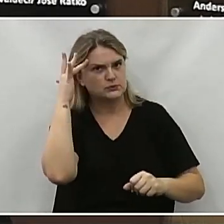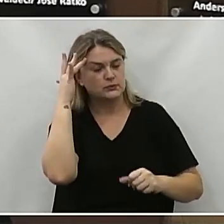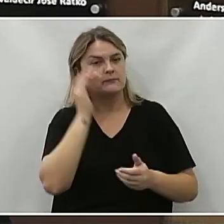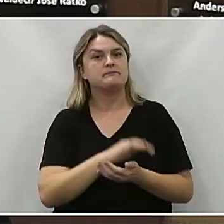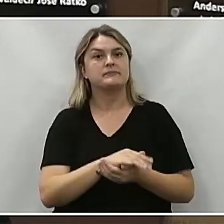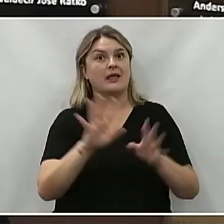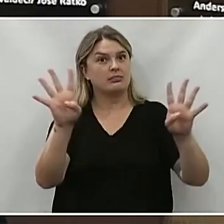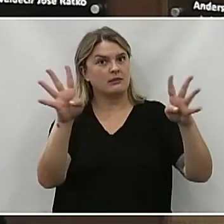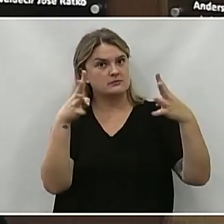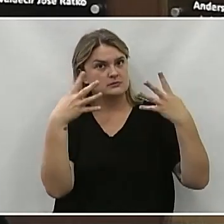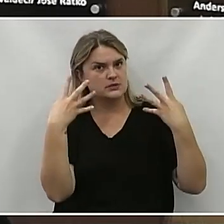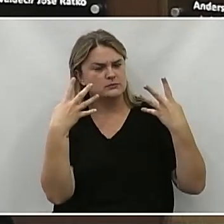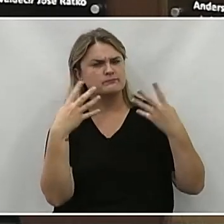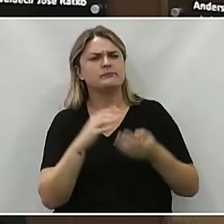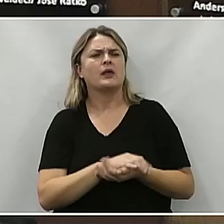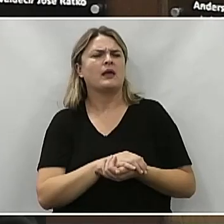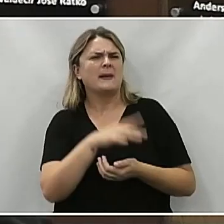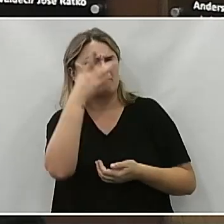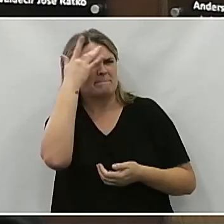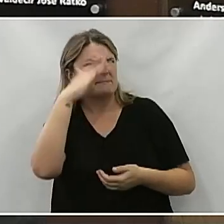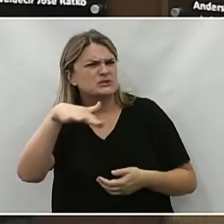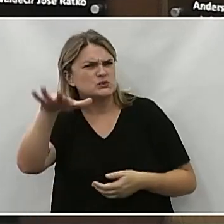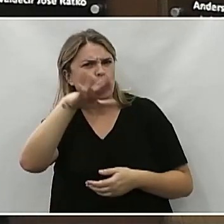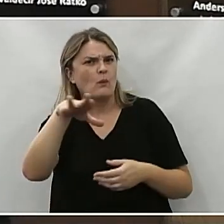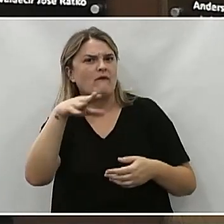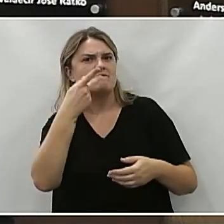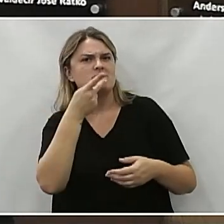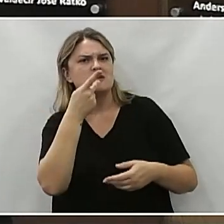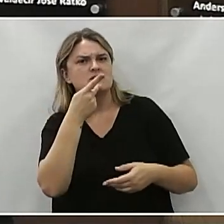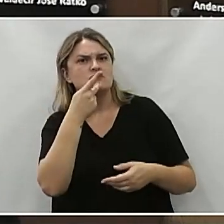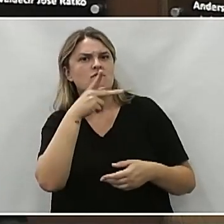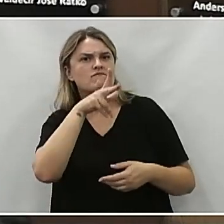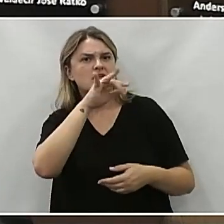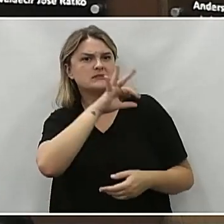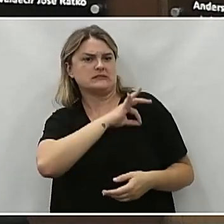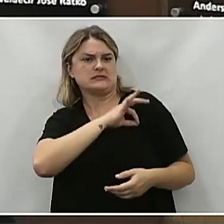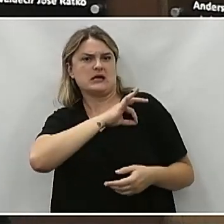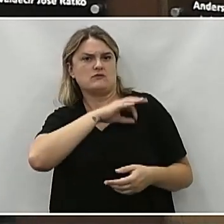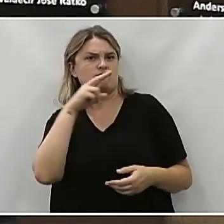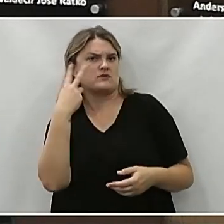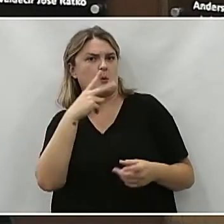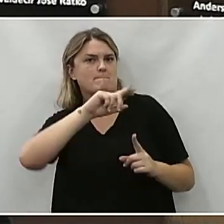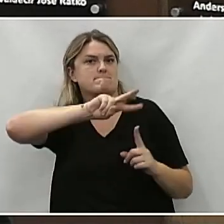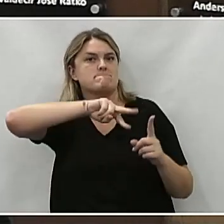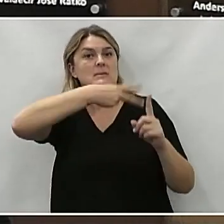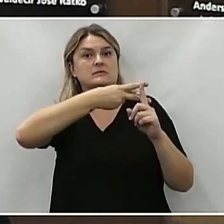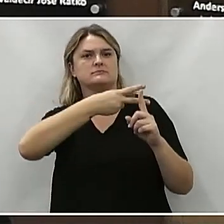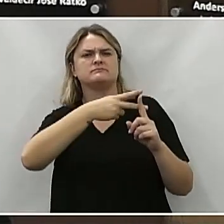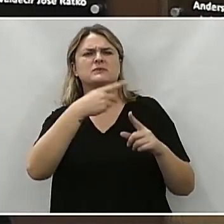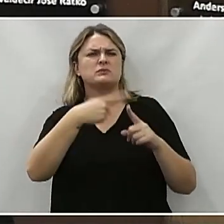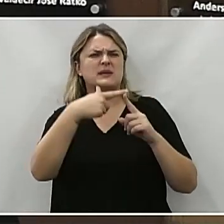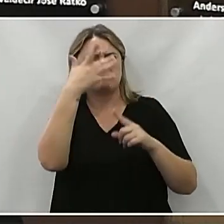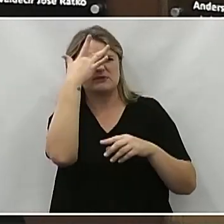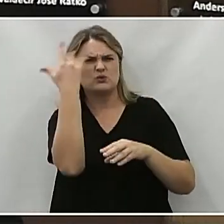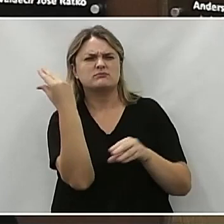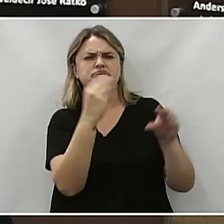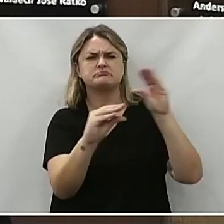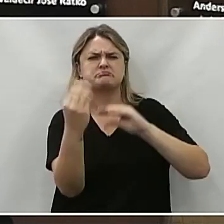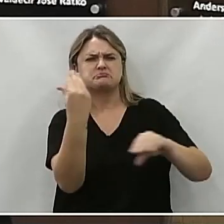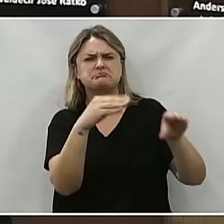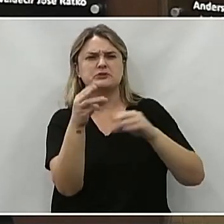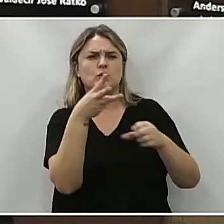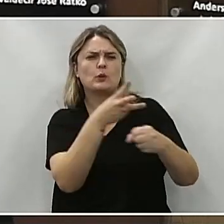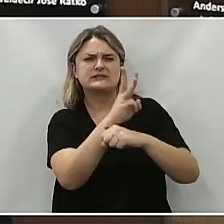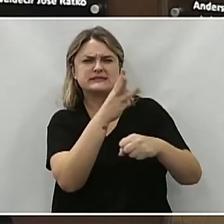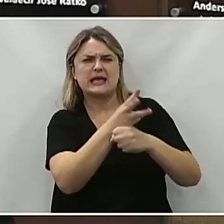relação a suposto aumento do salário dos vereadores que muitas pessoas estavam disparando mensagens